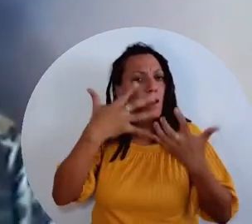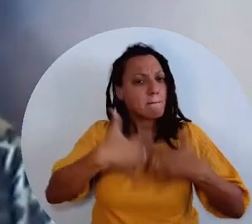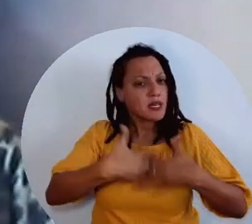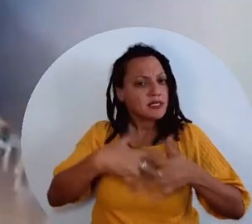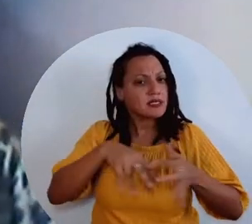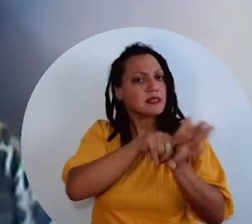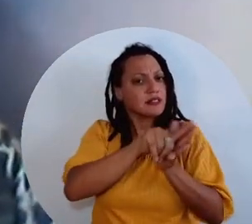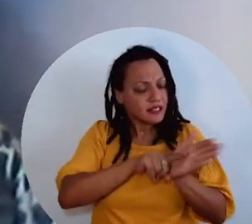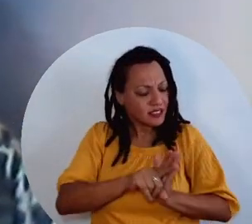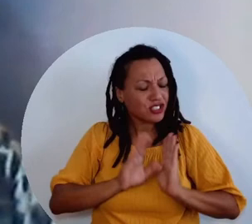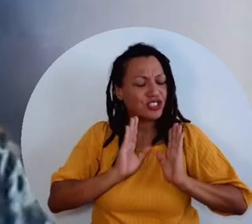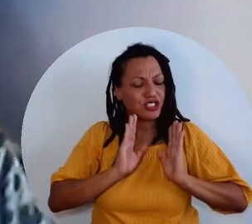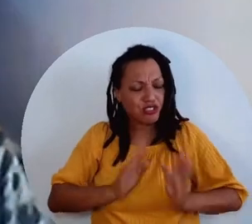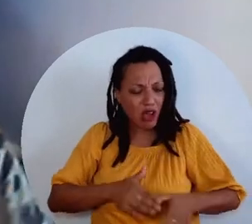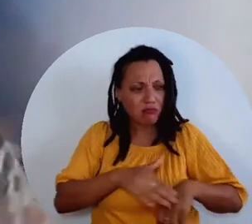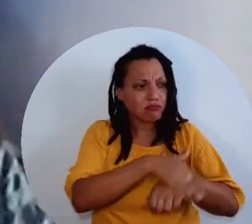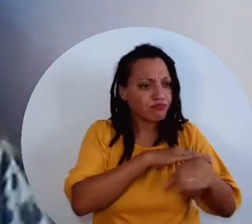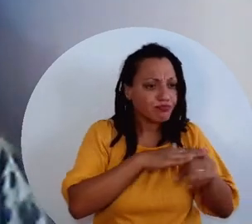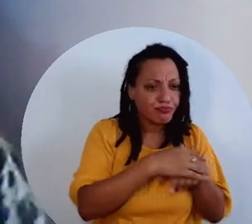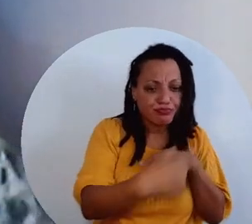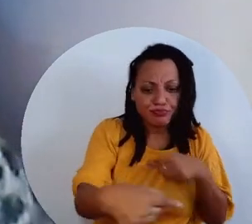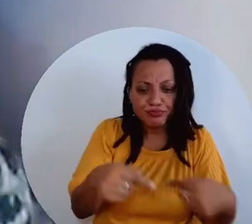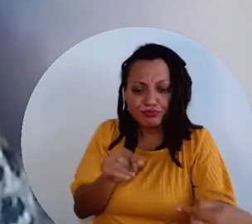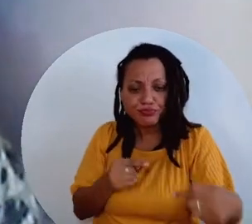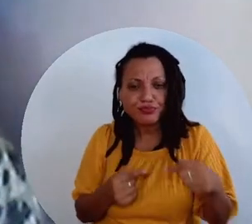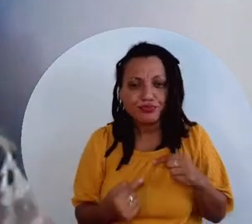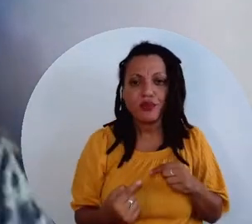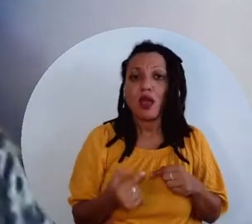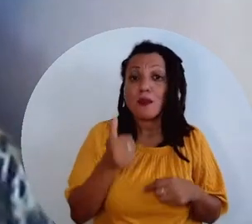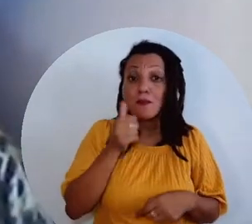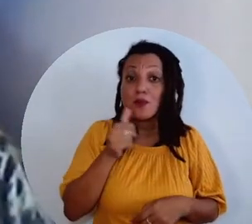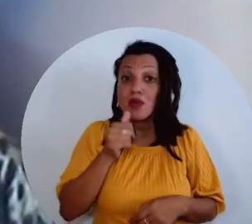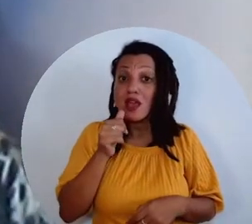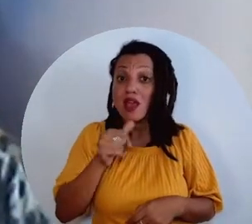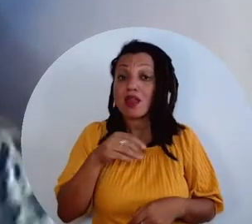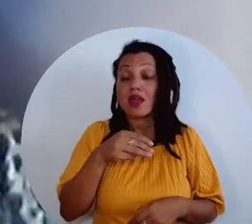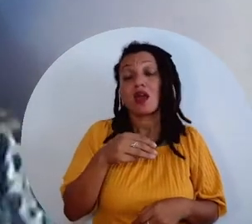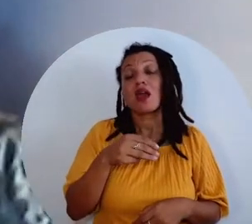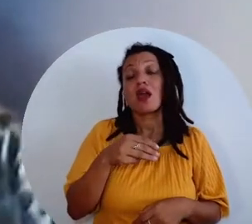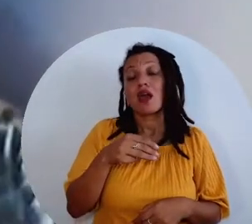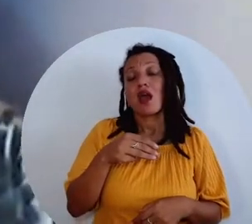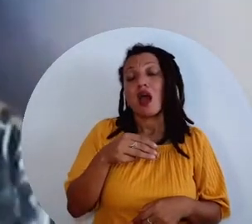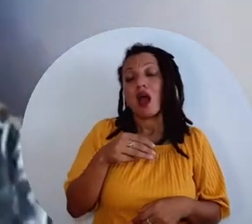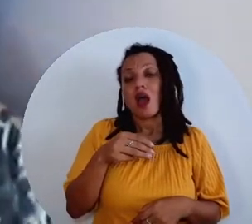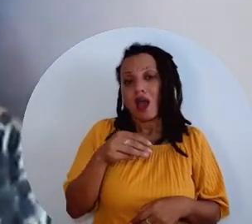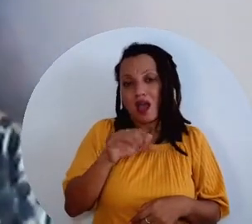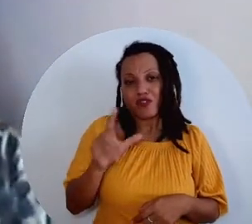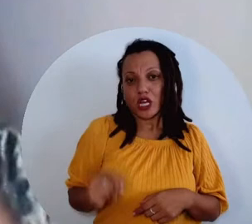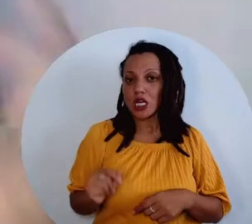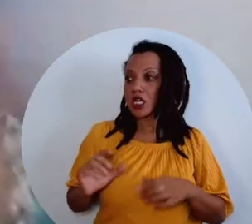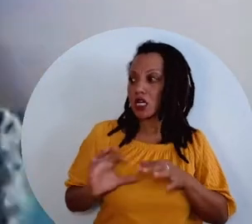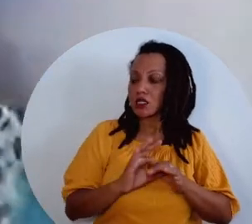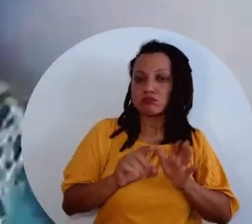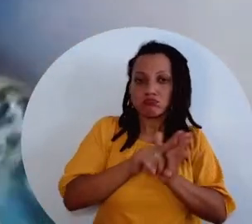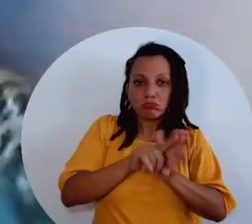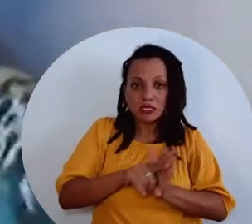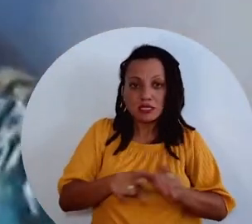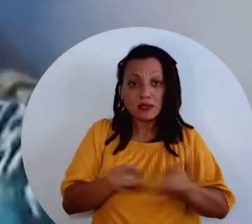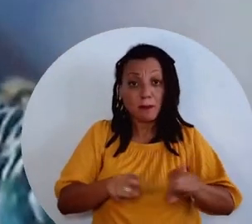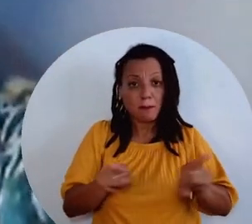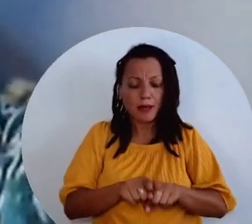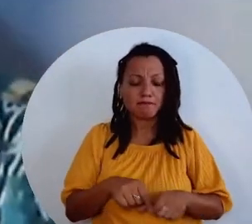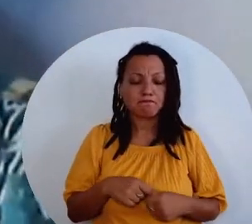reflexão nos núcleos de pesquisa e com as minhas pares mulheristas africanas, mas eu percebi que